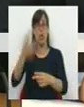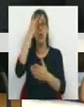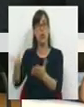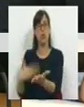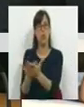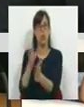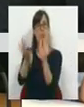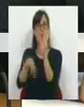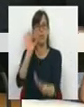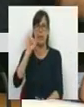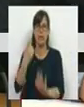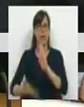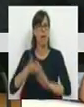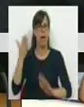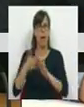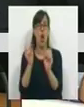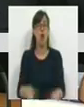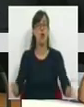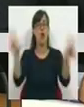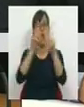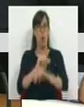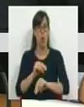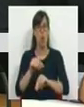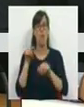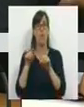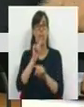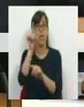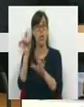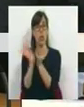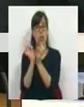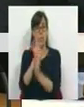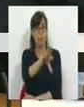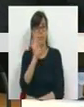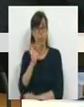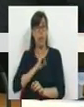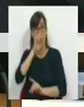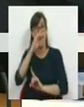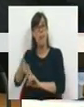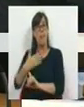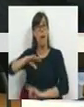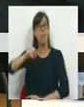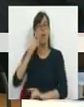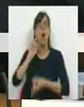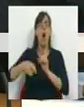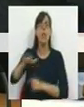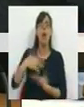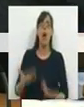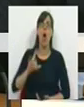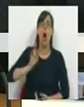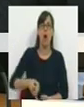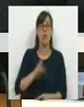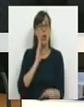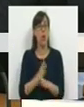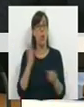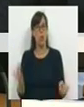sugestão para que se nomeasse rapidamente um novo adido para as questões sociais na nossa embaixada em Caracas, e eu gostava de saber o ponto de situação desta questão.